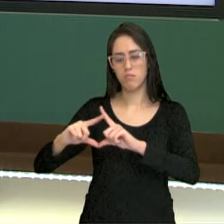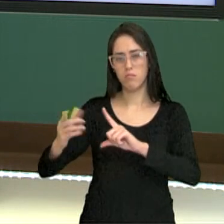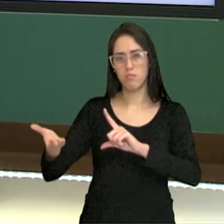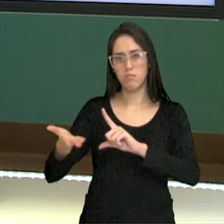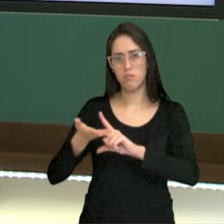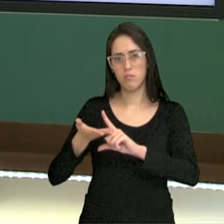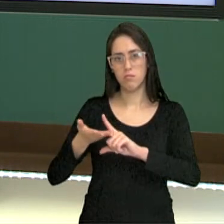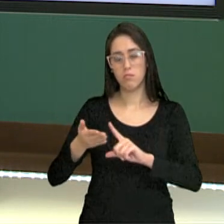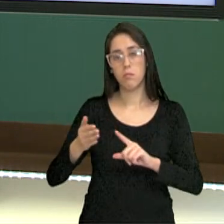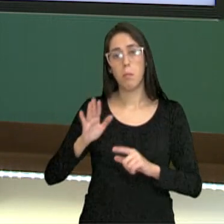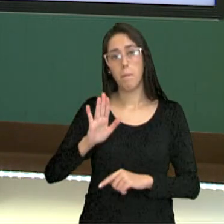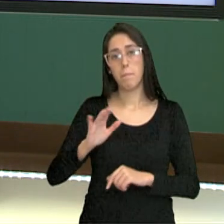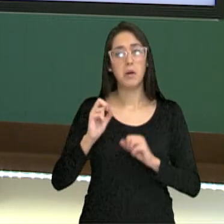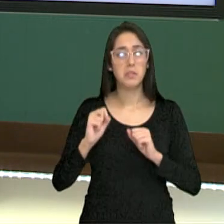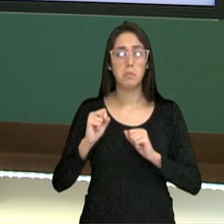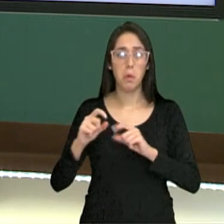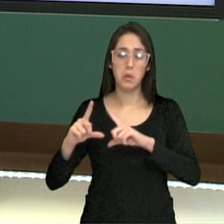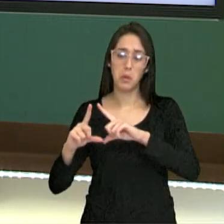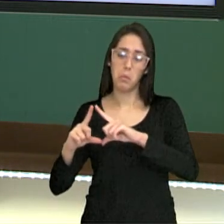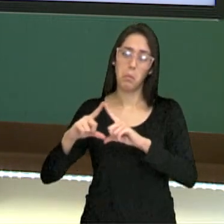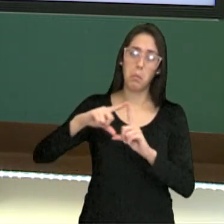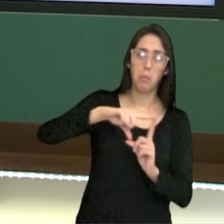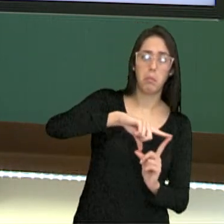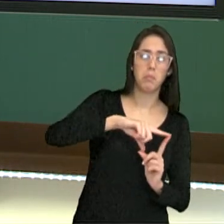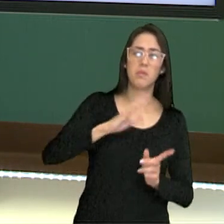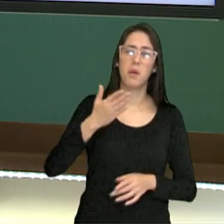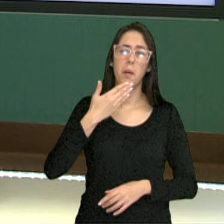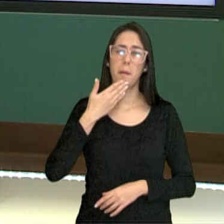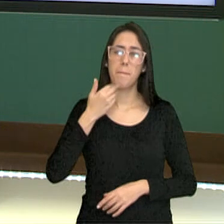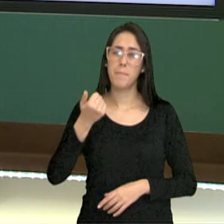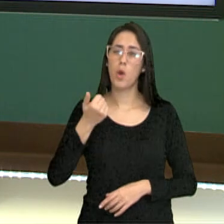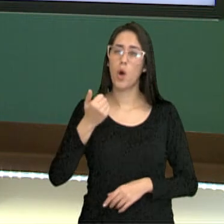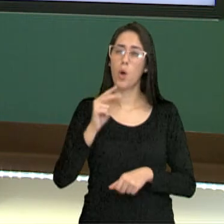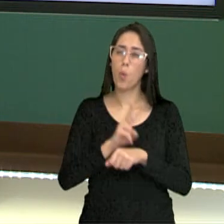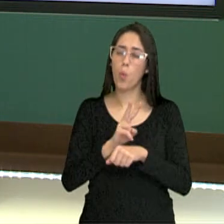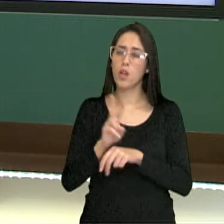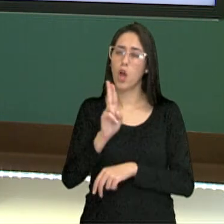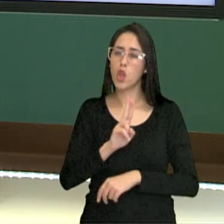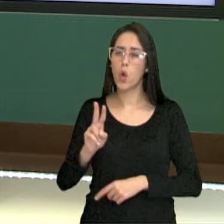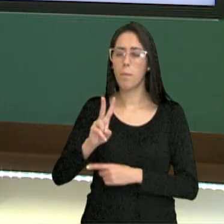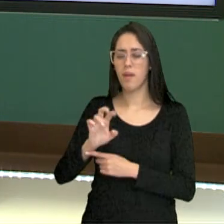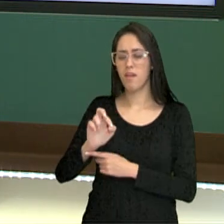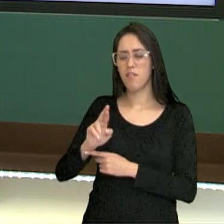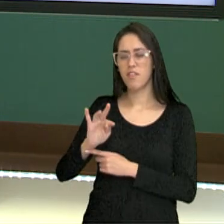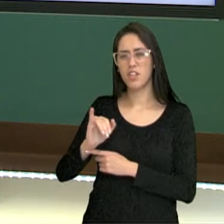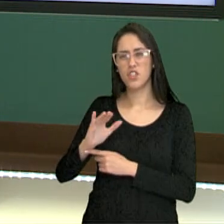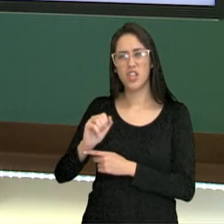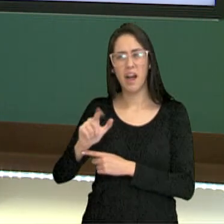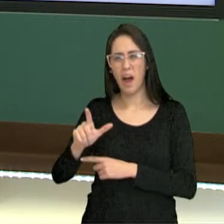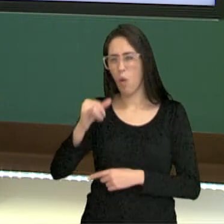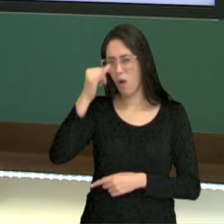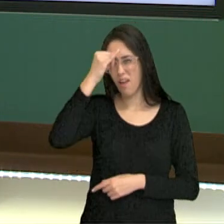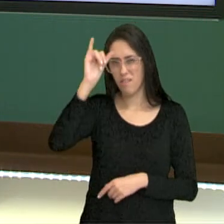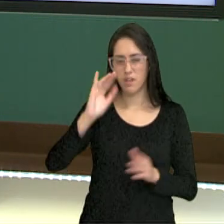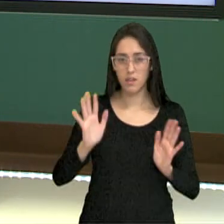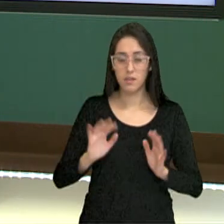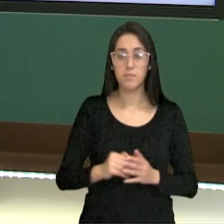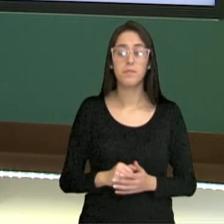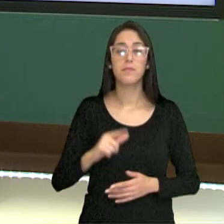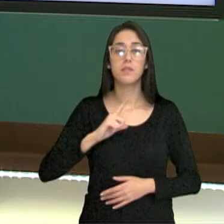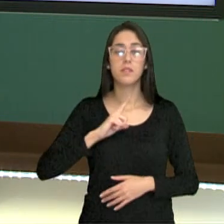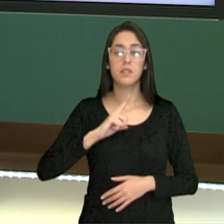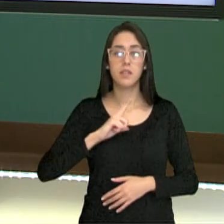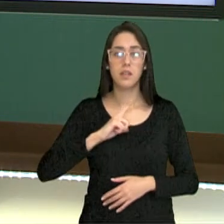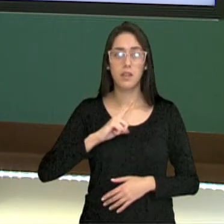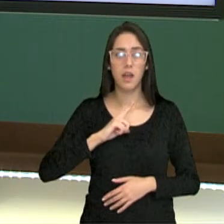como, por exemplo, dizer que ele está deitado. Então não seria vertical e horizontal. Então nós temos que ver, transversal é a que vai ser paralela à